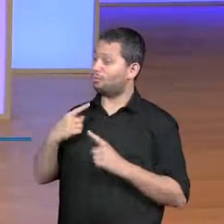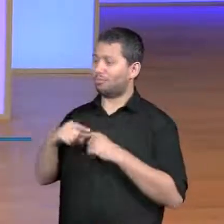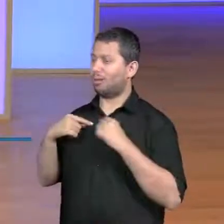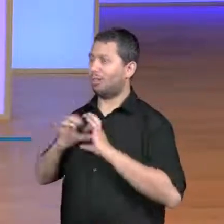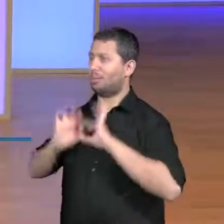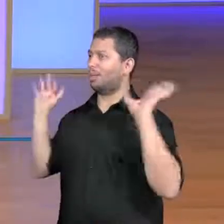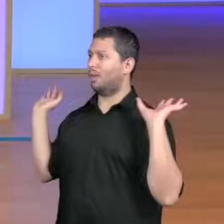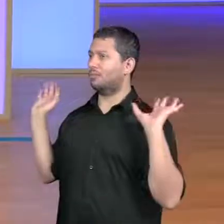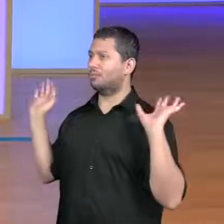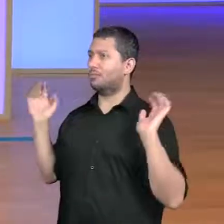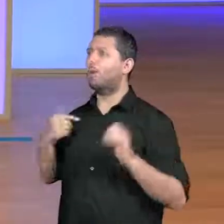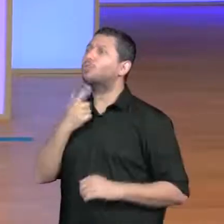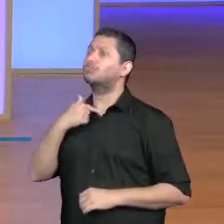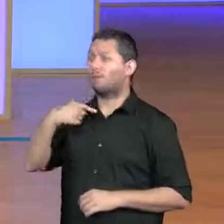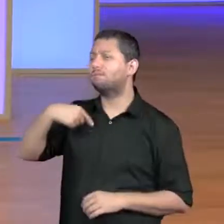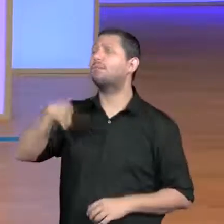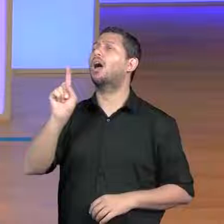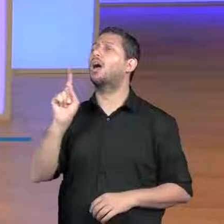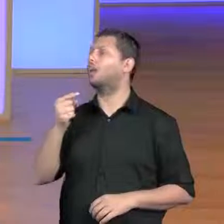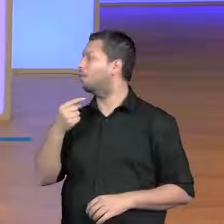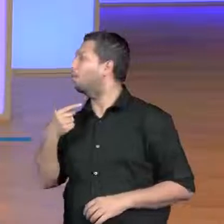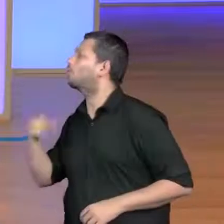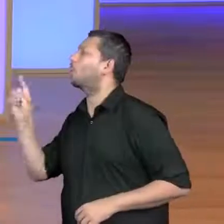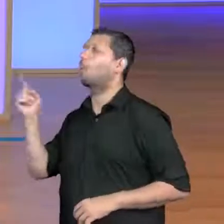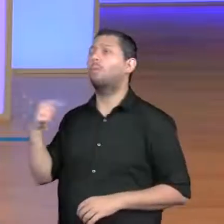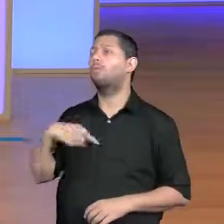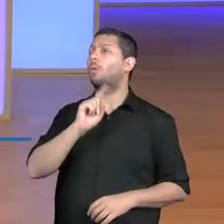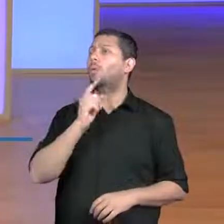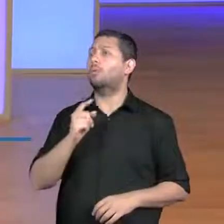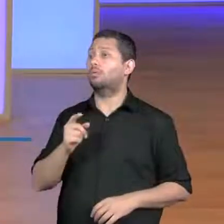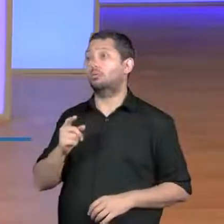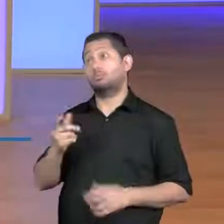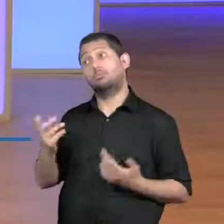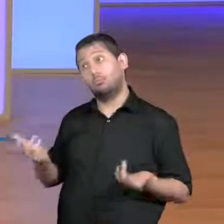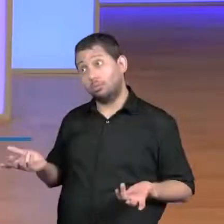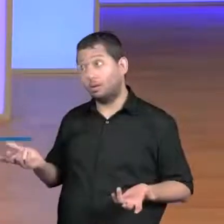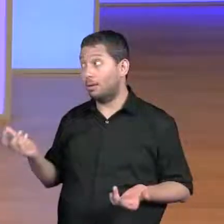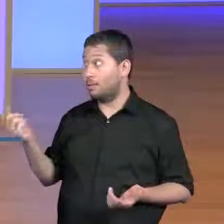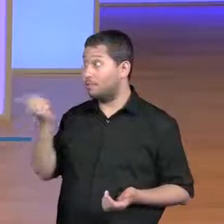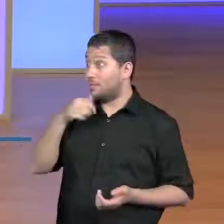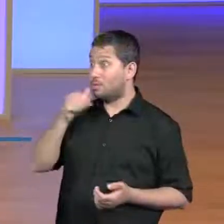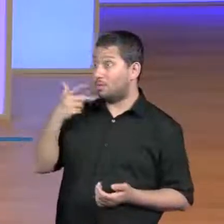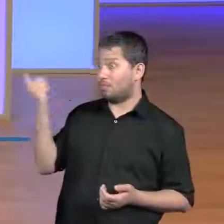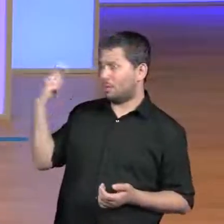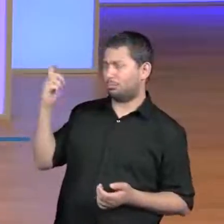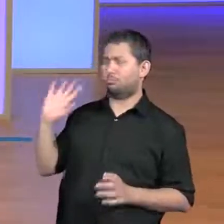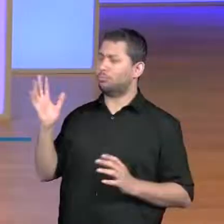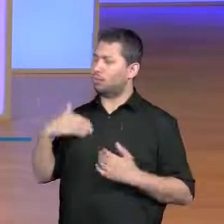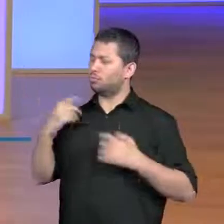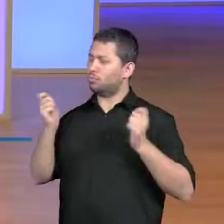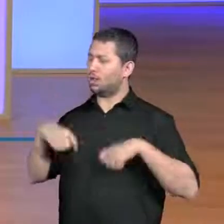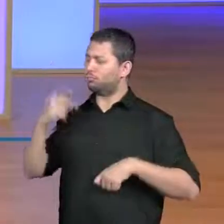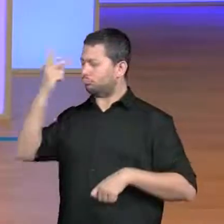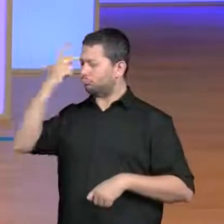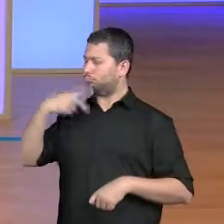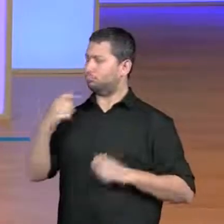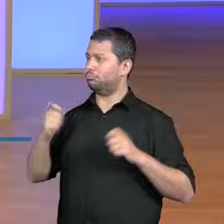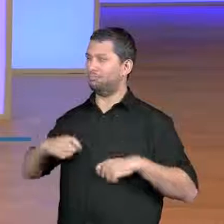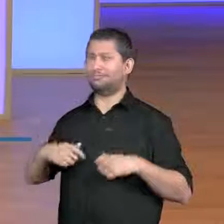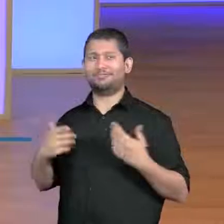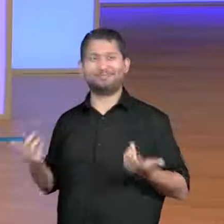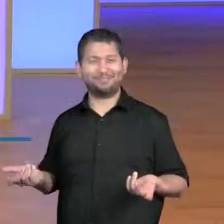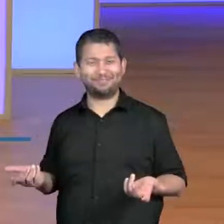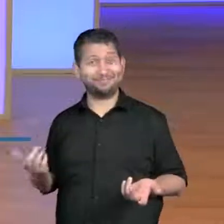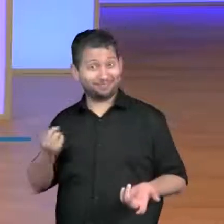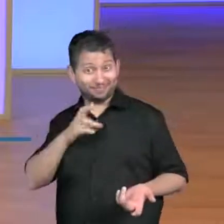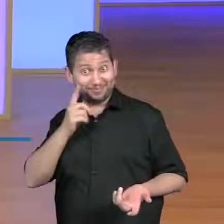liberdade, que você mesmo tem que aprender ao longo da vida a dosá-la. Muito bem. A professora trouxe aqui algumas respostas aqui